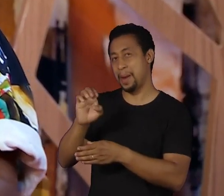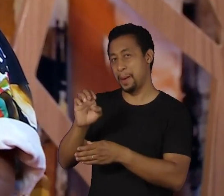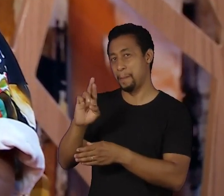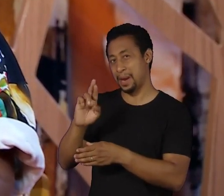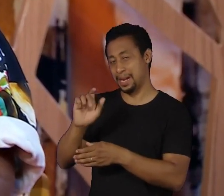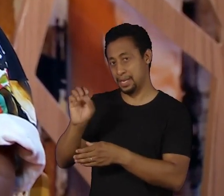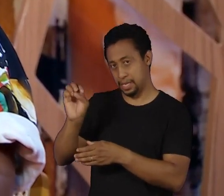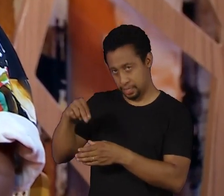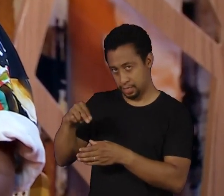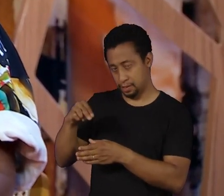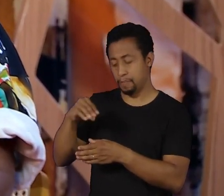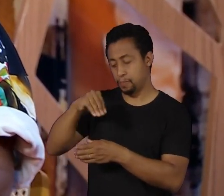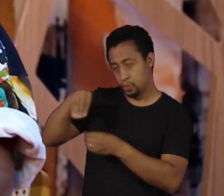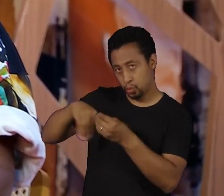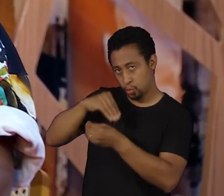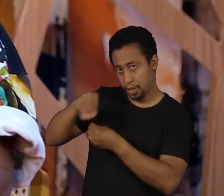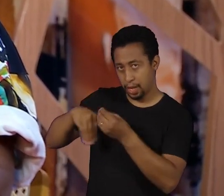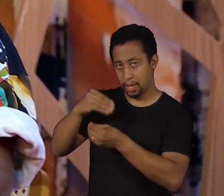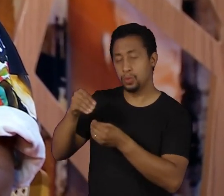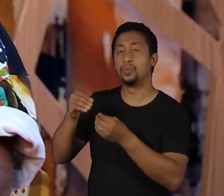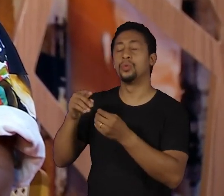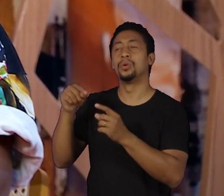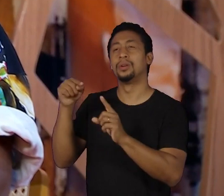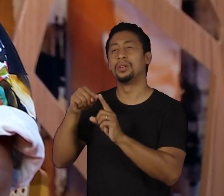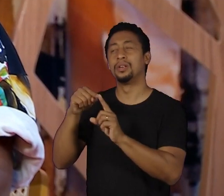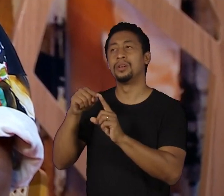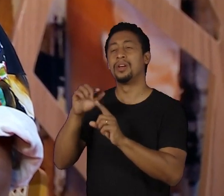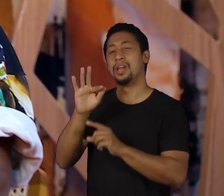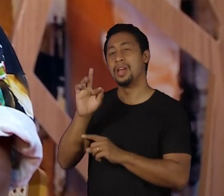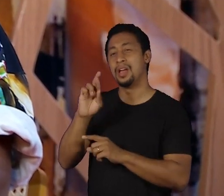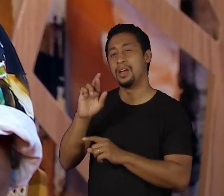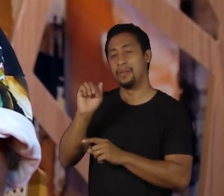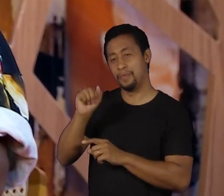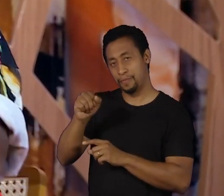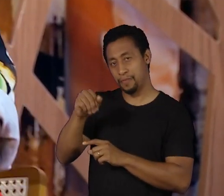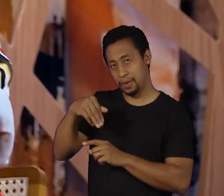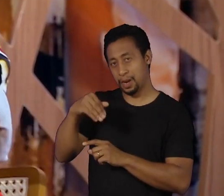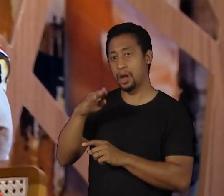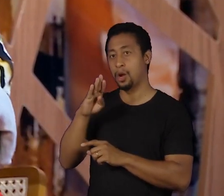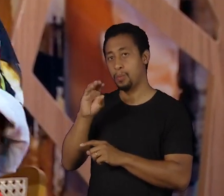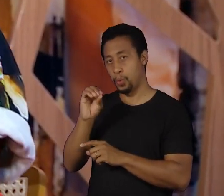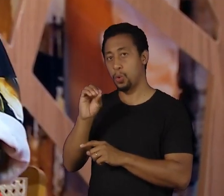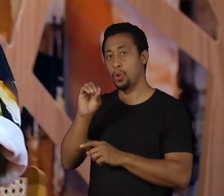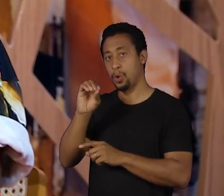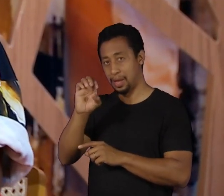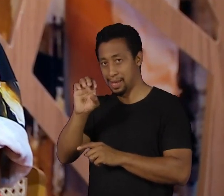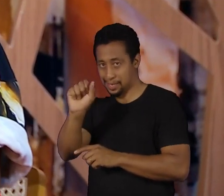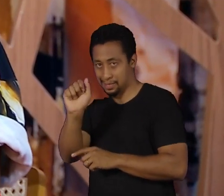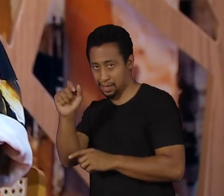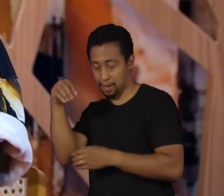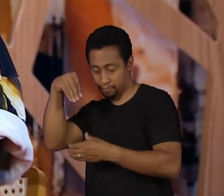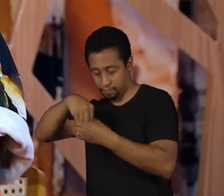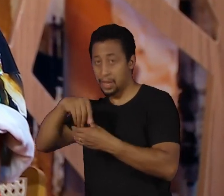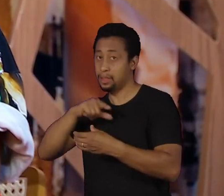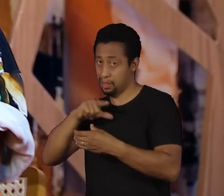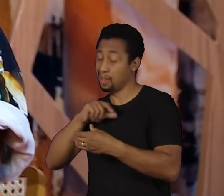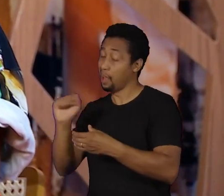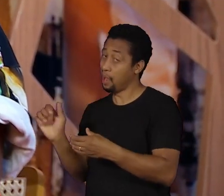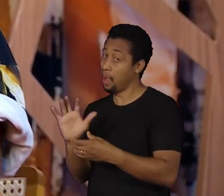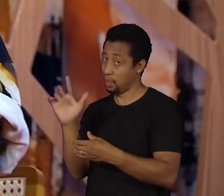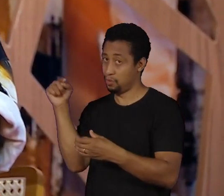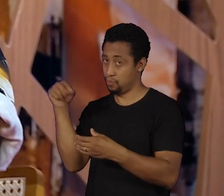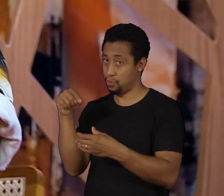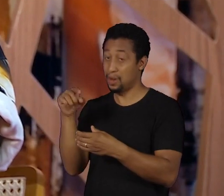framboesa com hortelã. Ela, a framboesa é muito cara. Então, já agrega um custo maior ali na cerveja. Então,